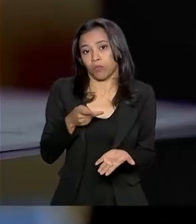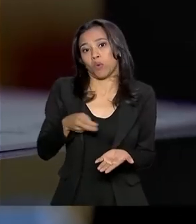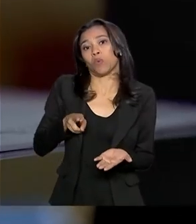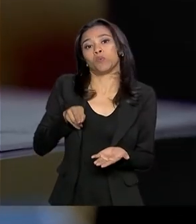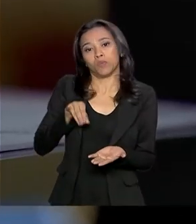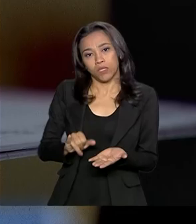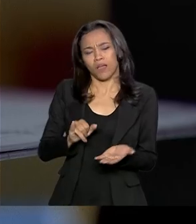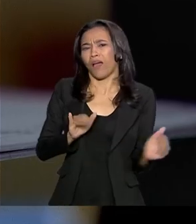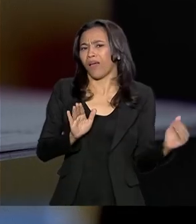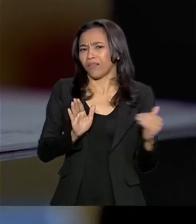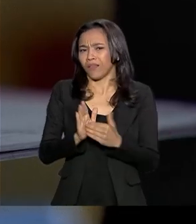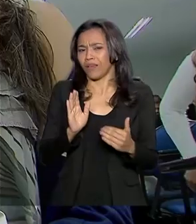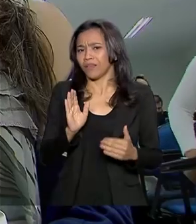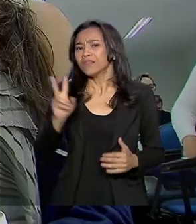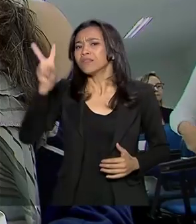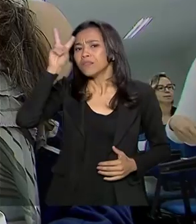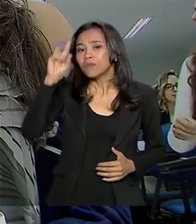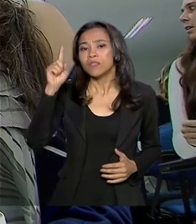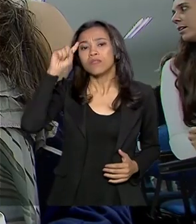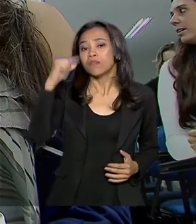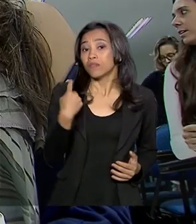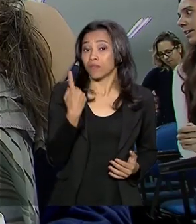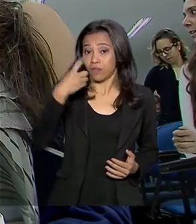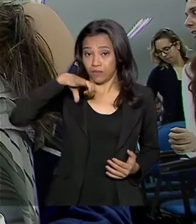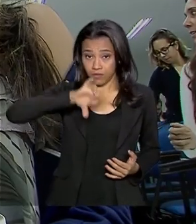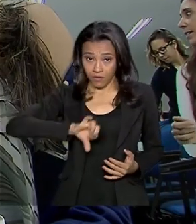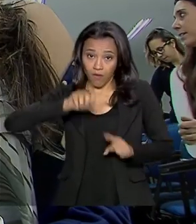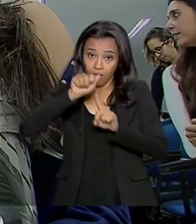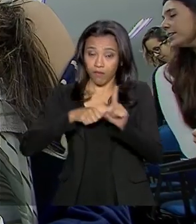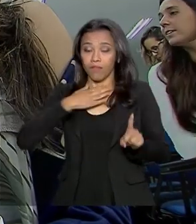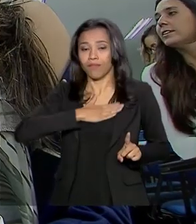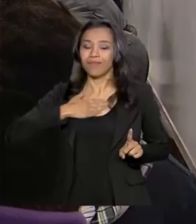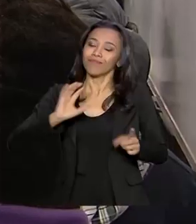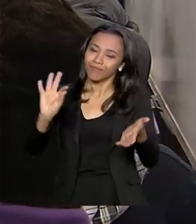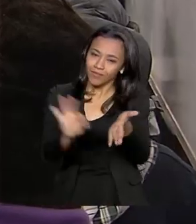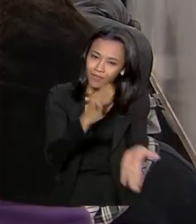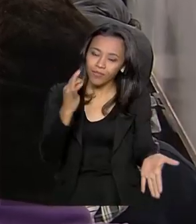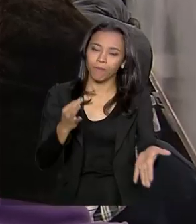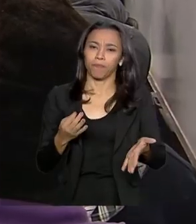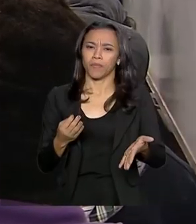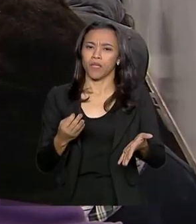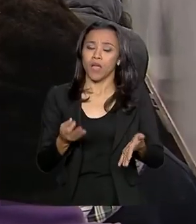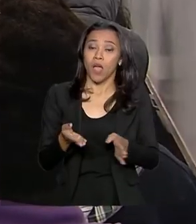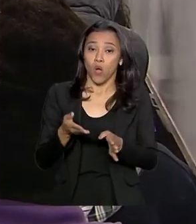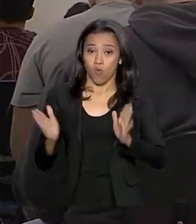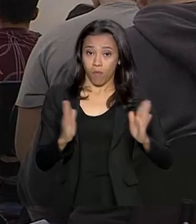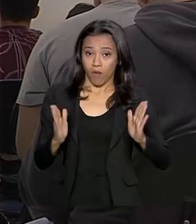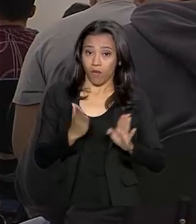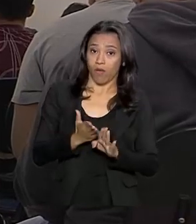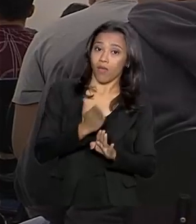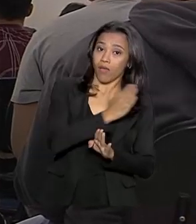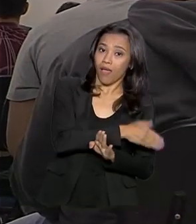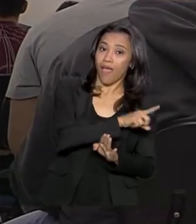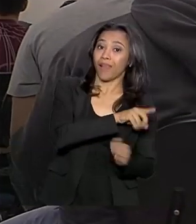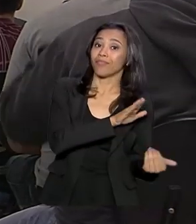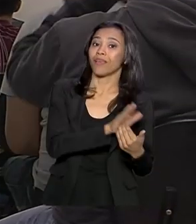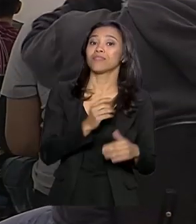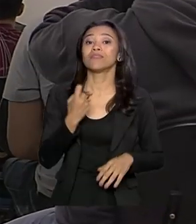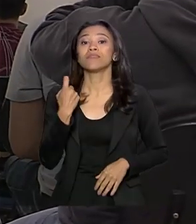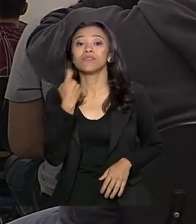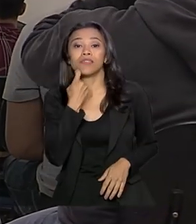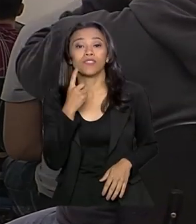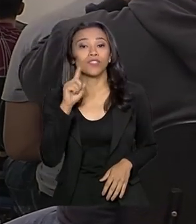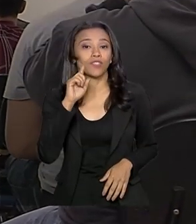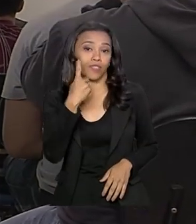terão até a próxima segunda-feira, dia 19 de agosto, para se inscrever. O prazo anterior era até a próxima sexta, dia